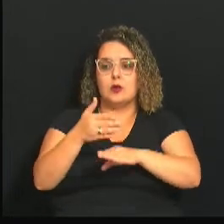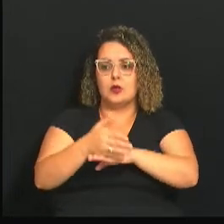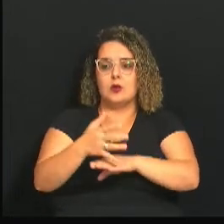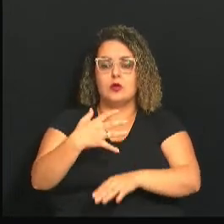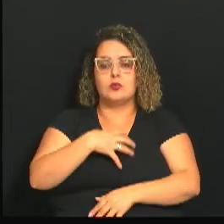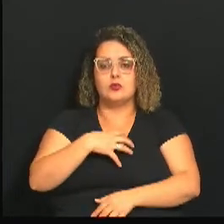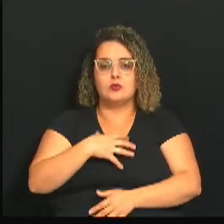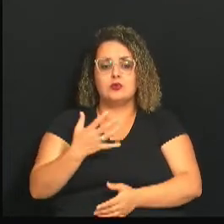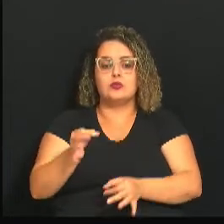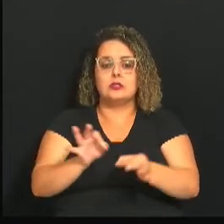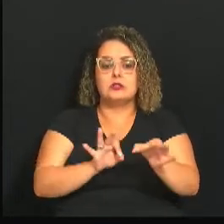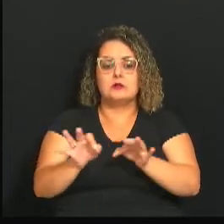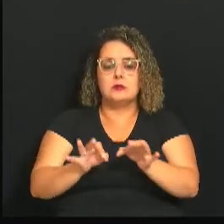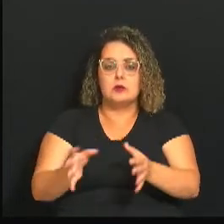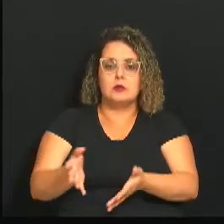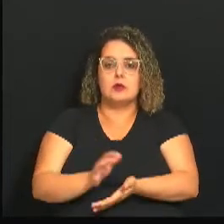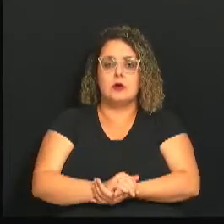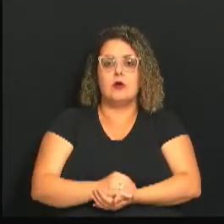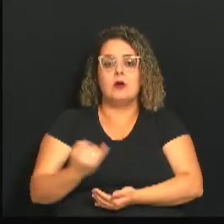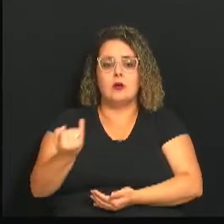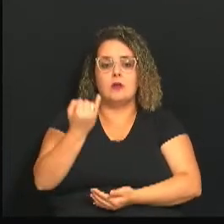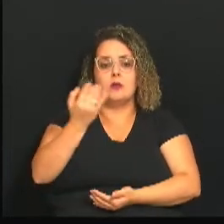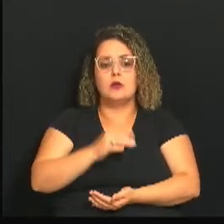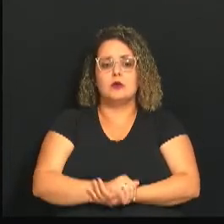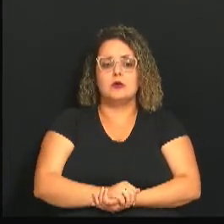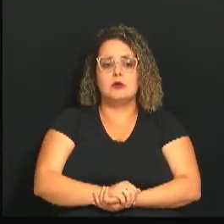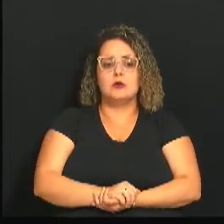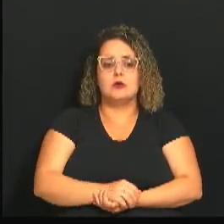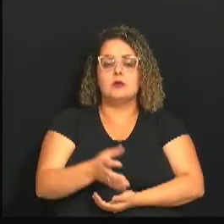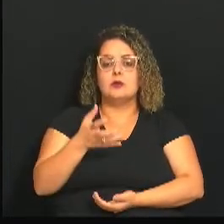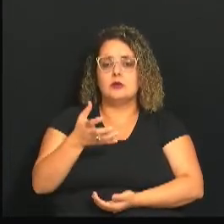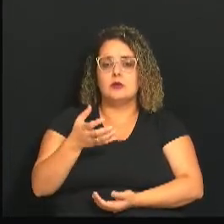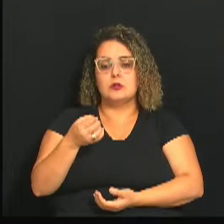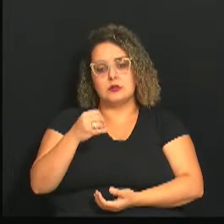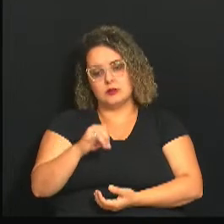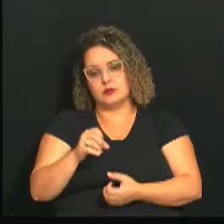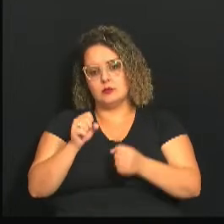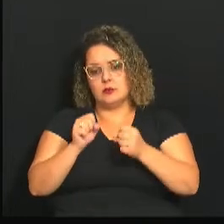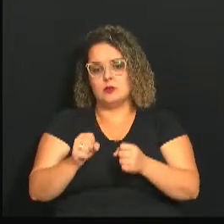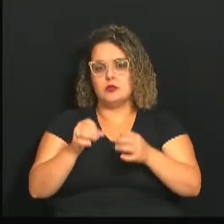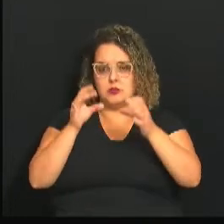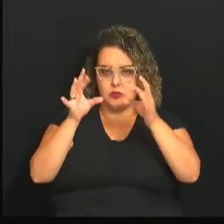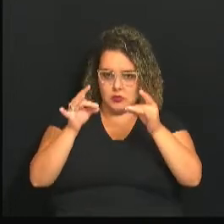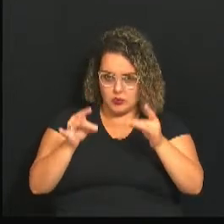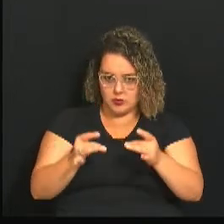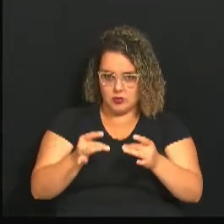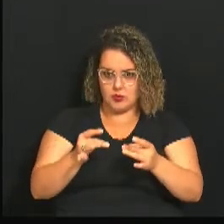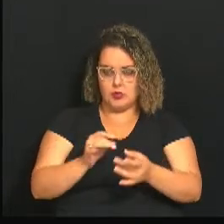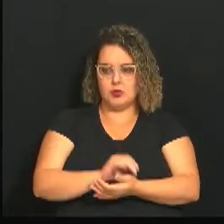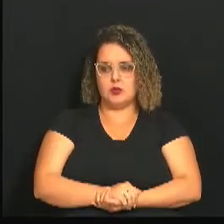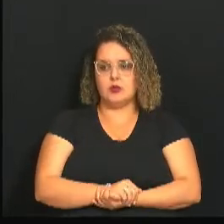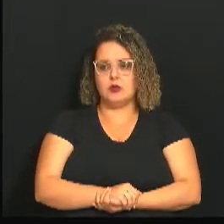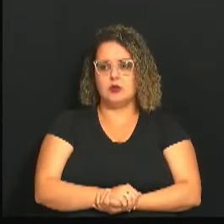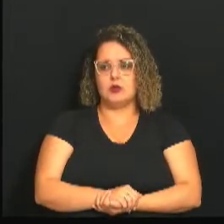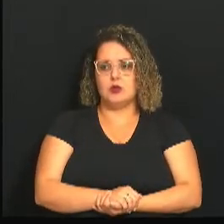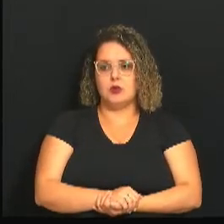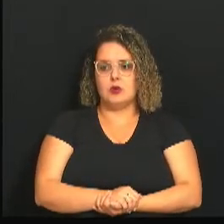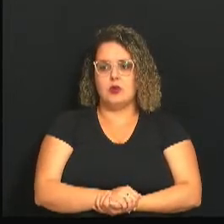se preparar é fundamental. Então, eu queria, se você pudesse nos dar mais detalhes, como a gente poder